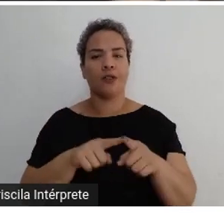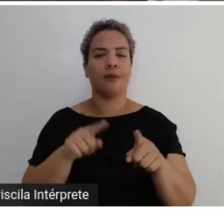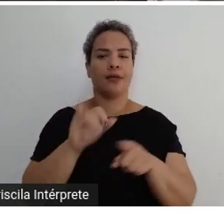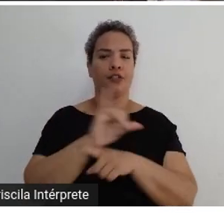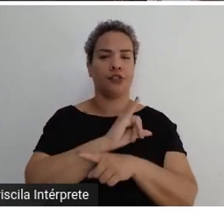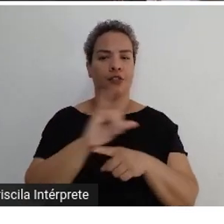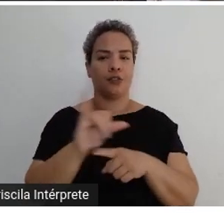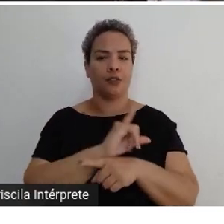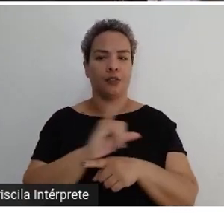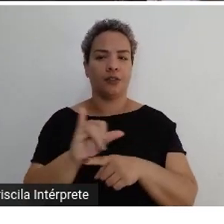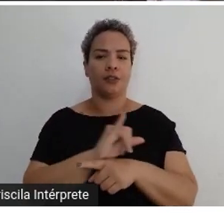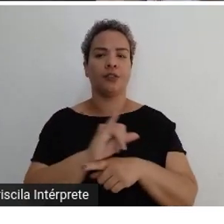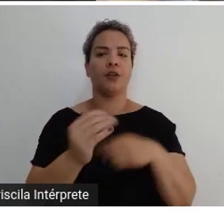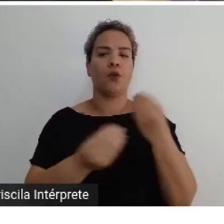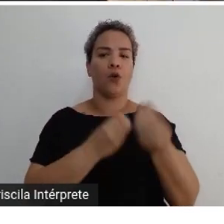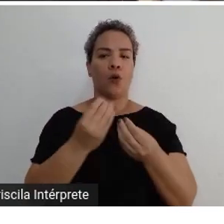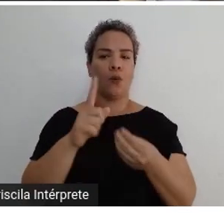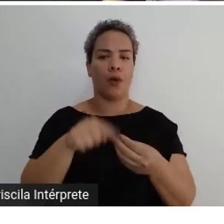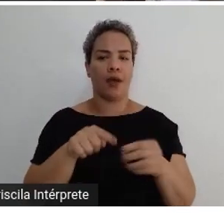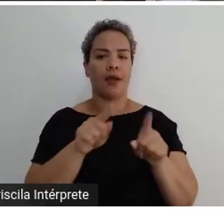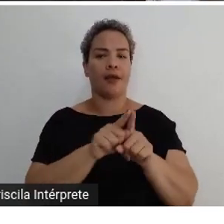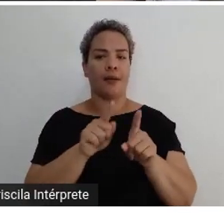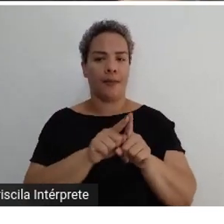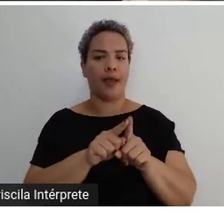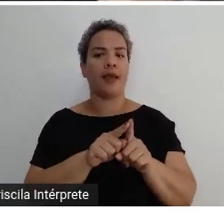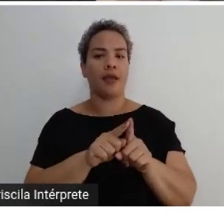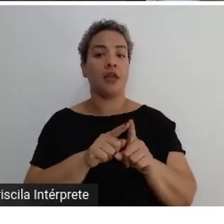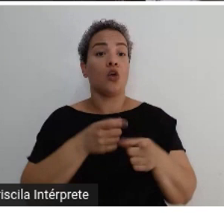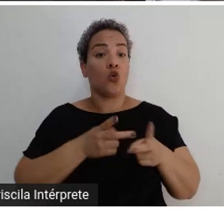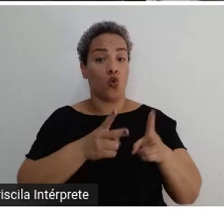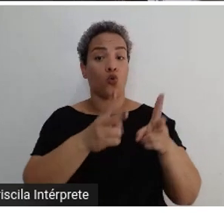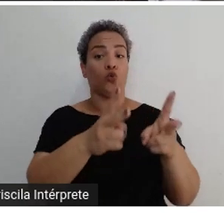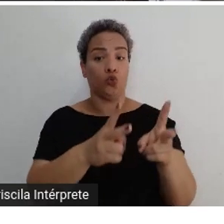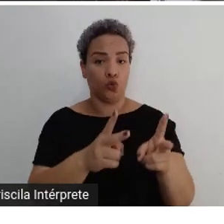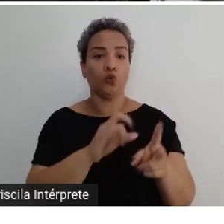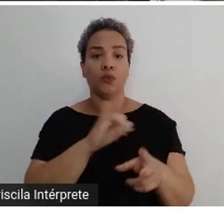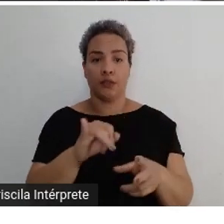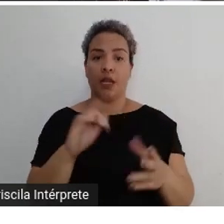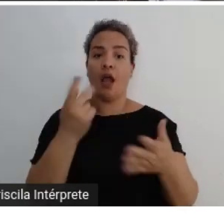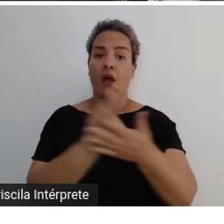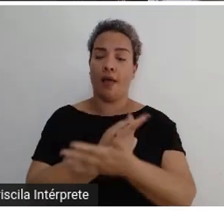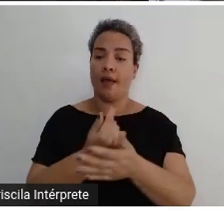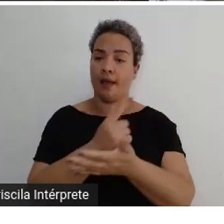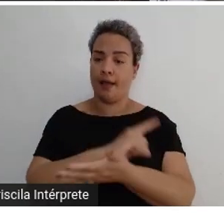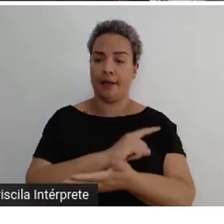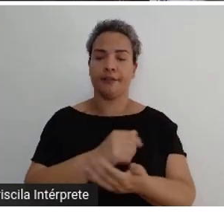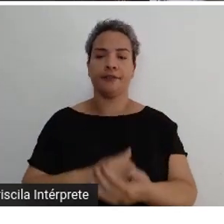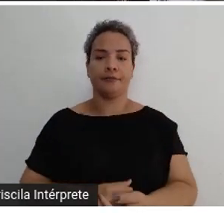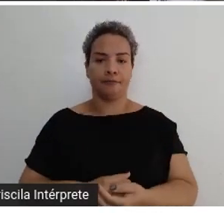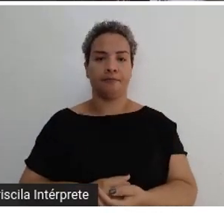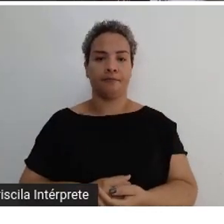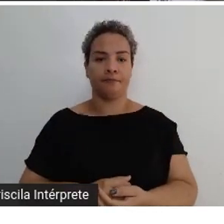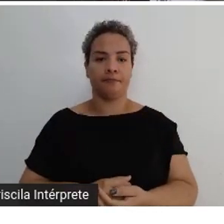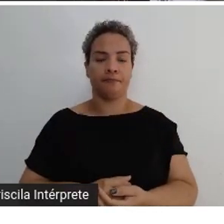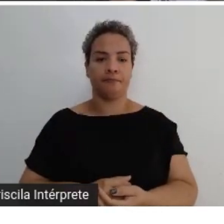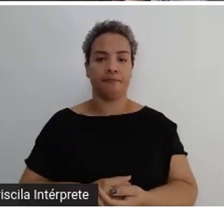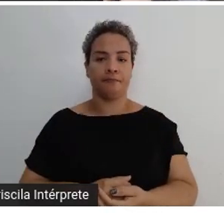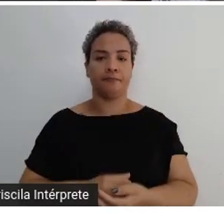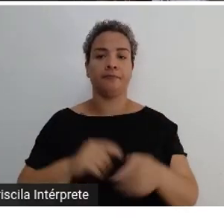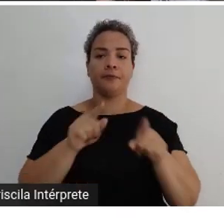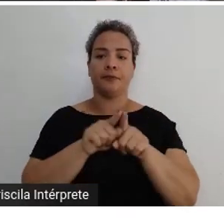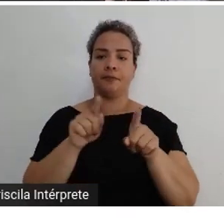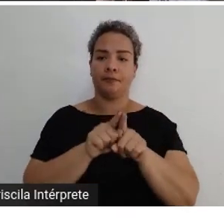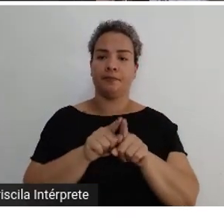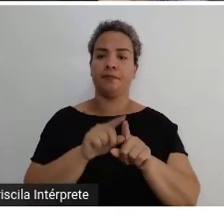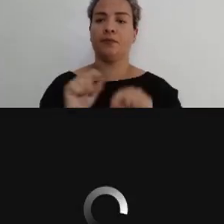torna ali o processo de melhoria da jornada contínuo, como eu comentei anteriormente. Tem também um